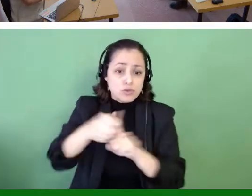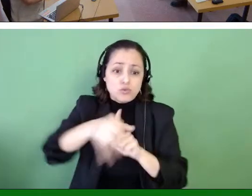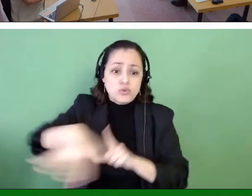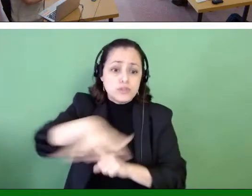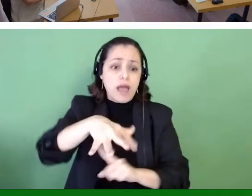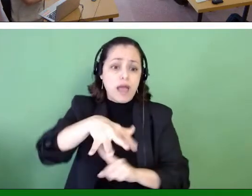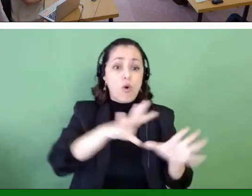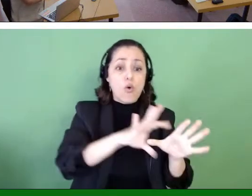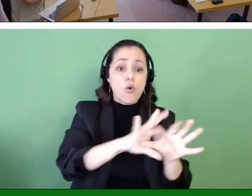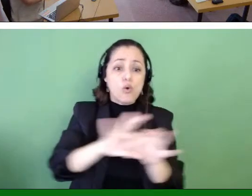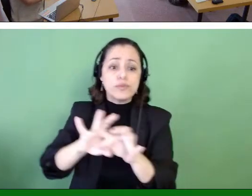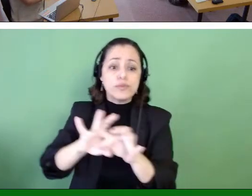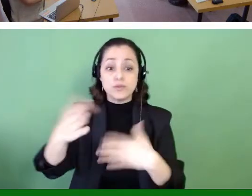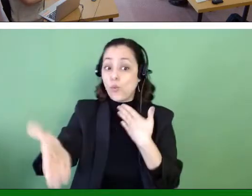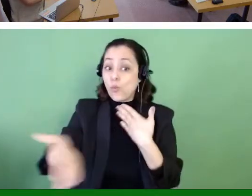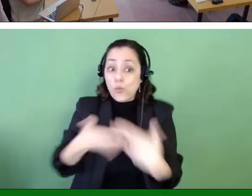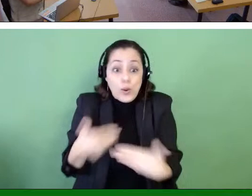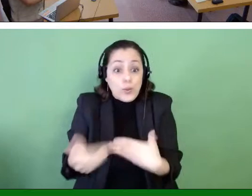eles necessitarem, né.